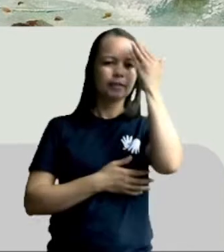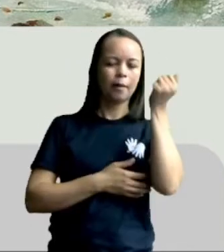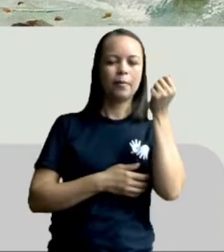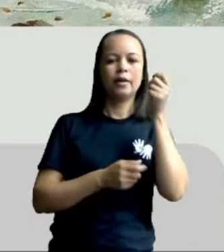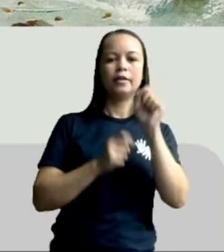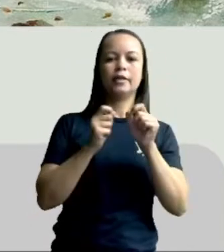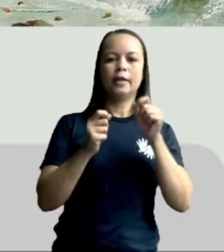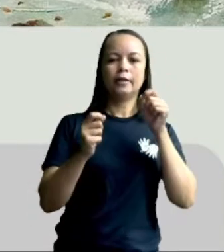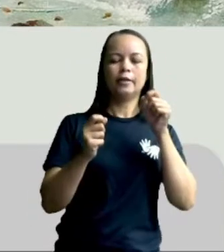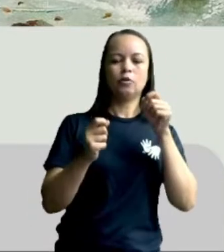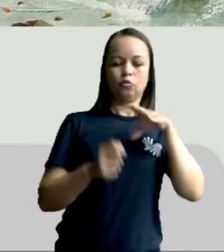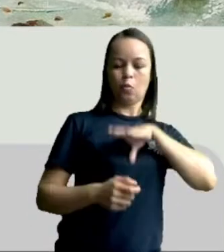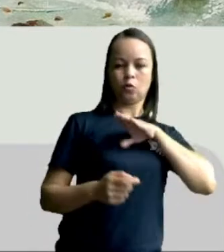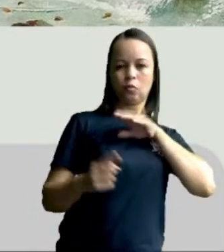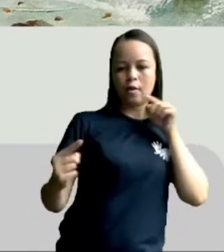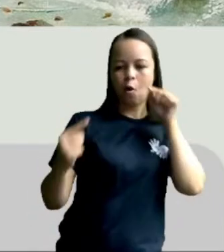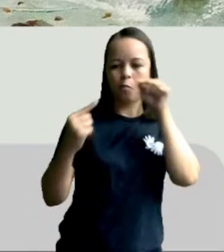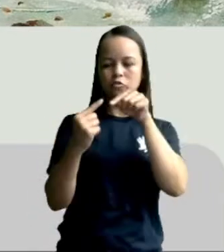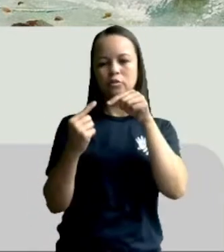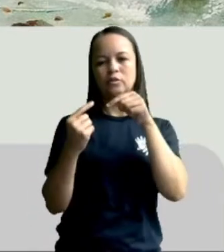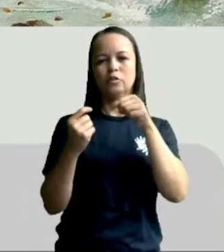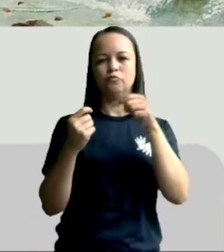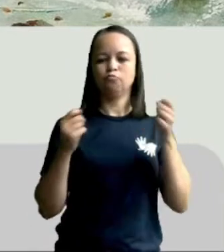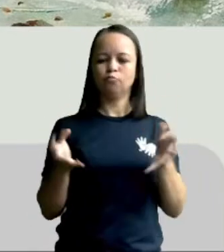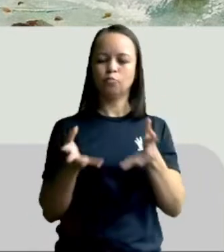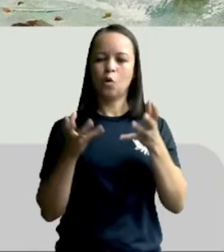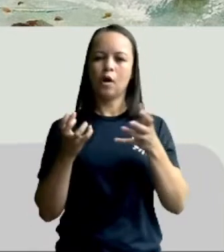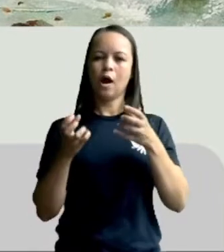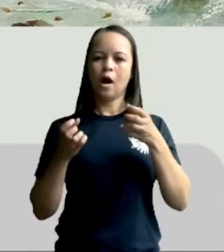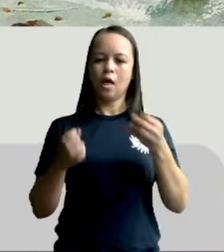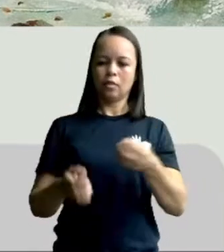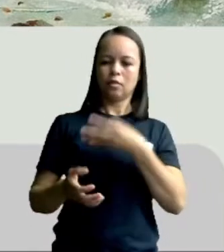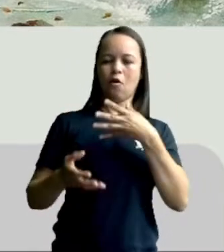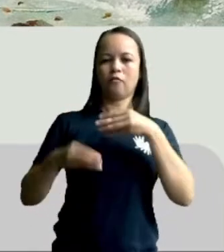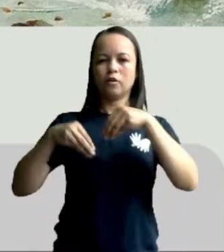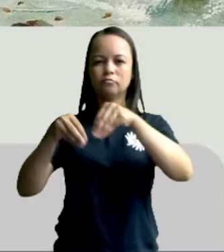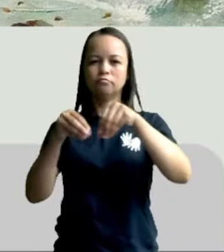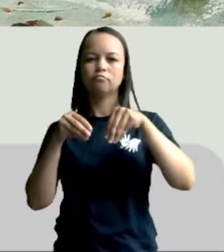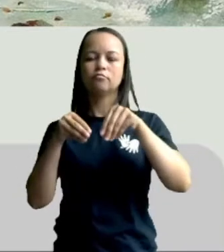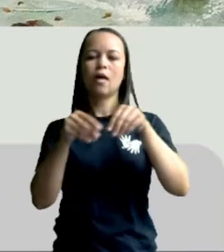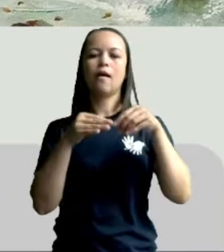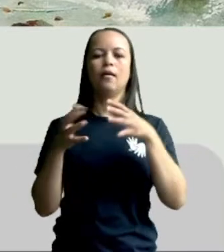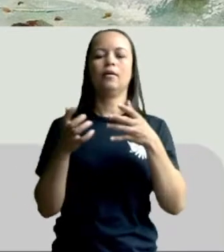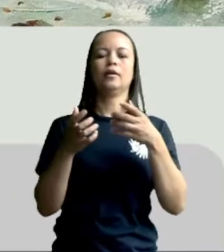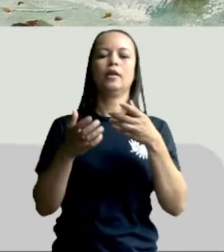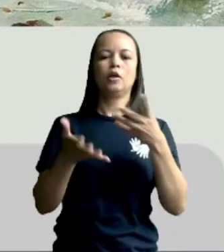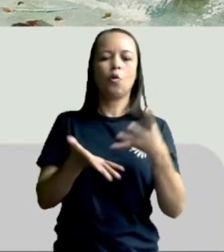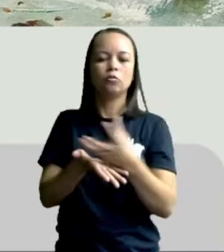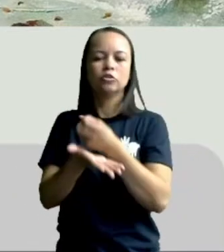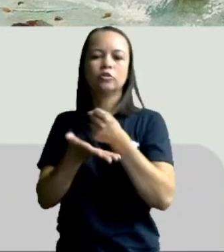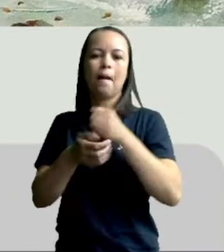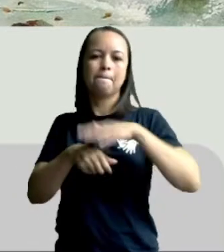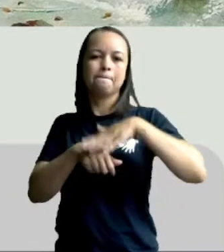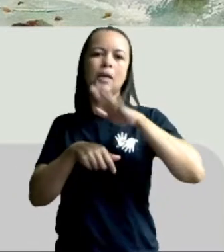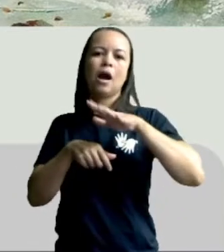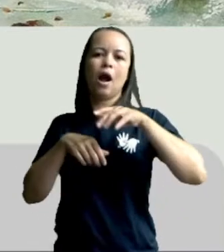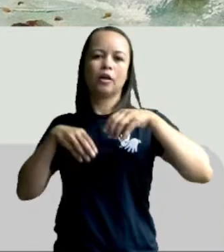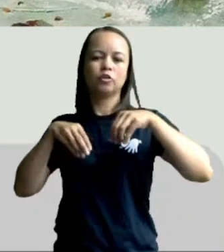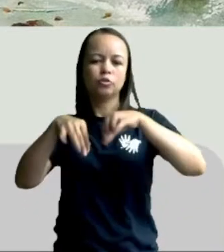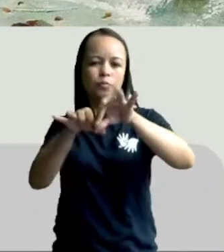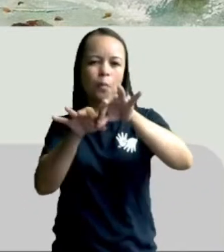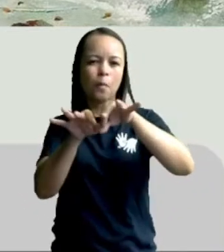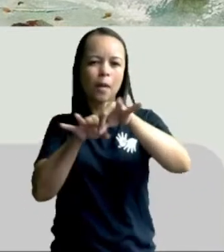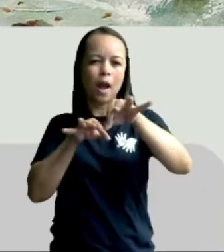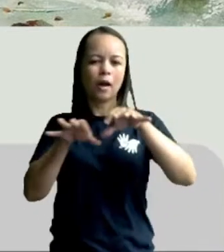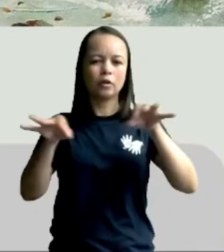tinham objetivos de explorar as novas terras, pois queriam conquistar mais territórios. buscar ouro